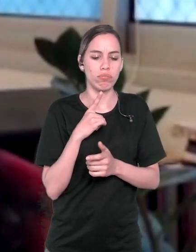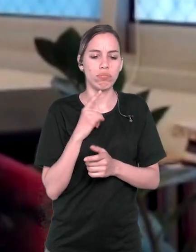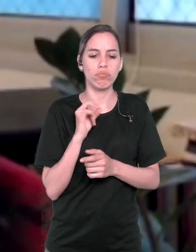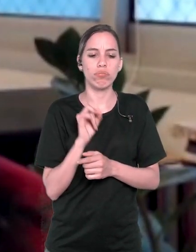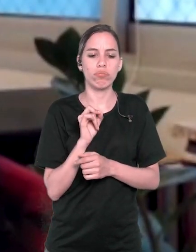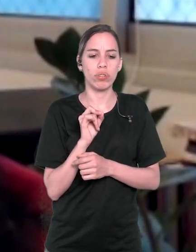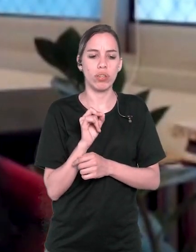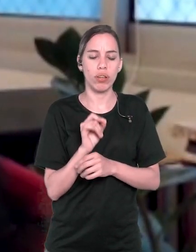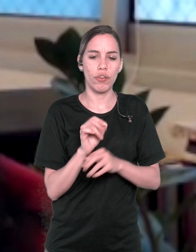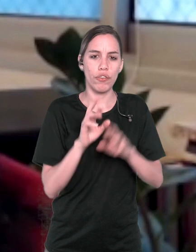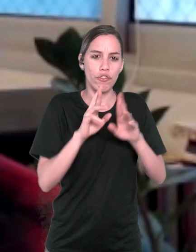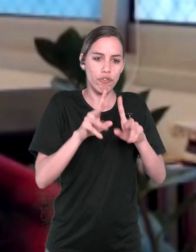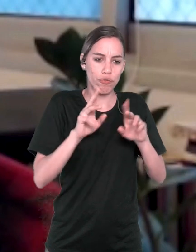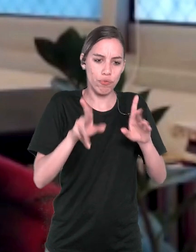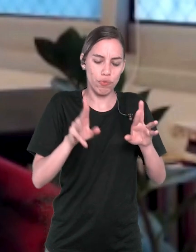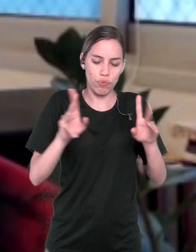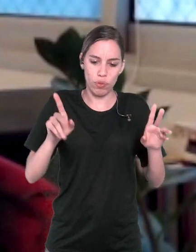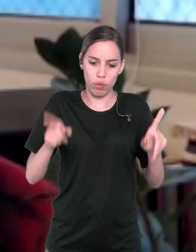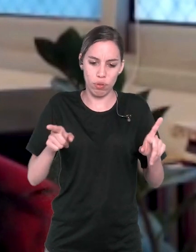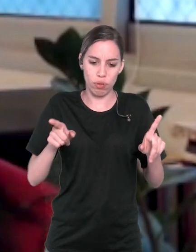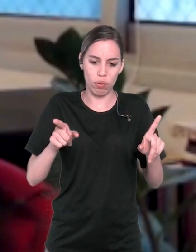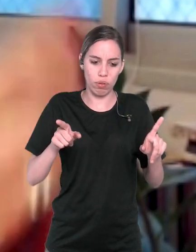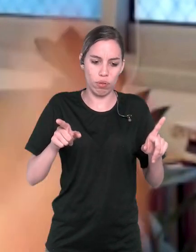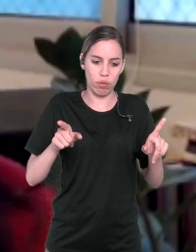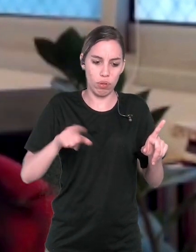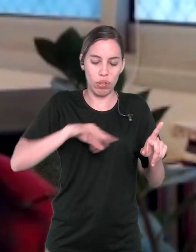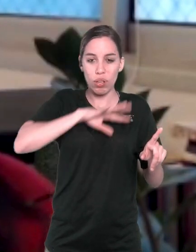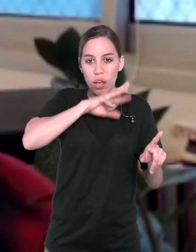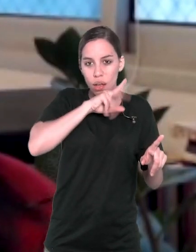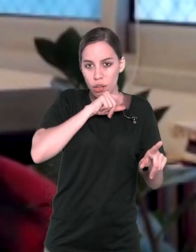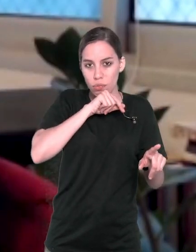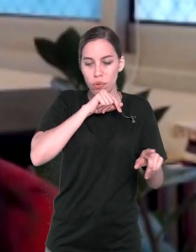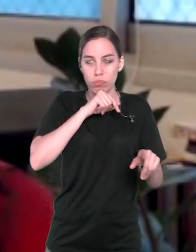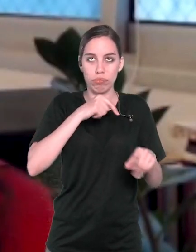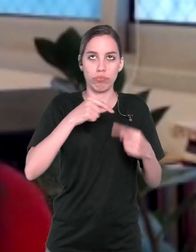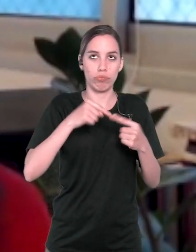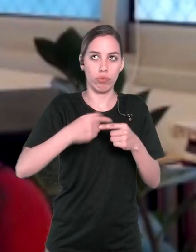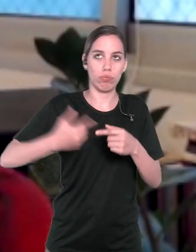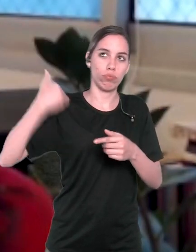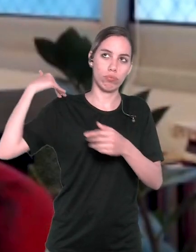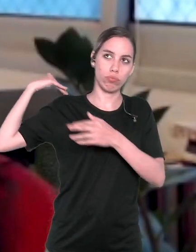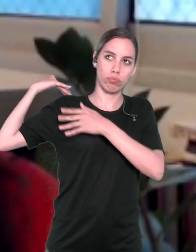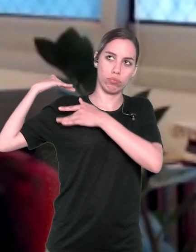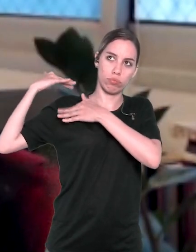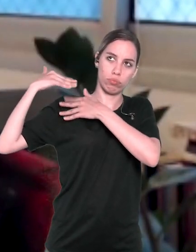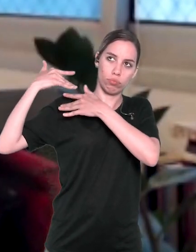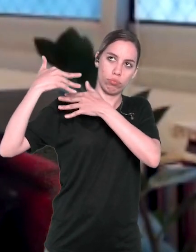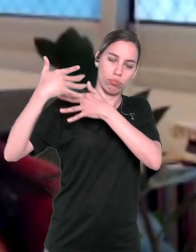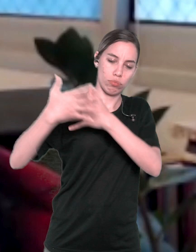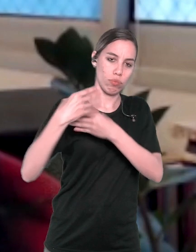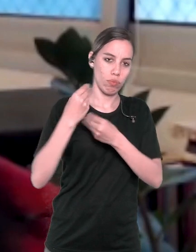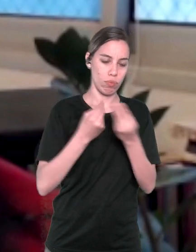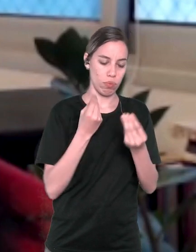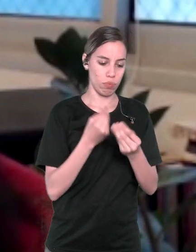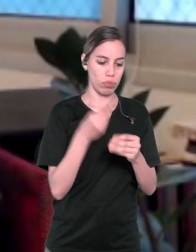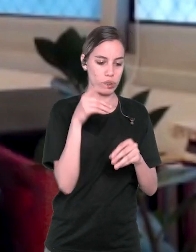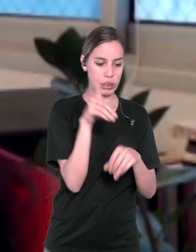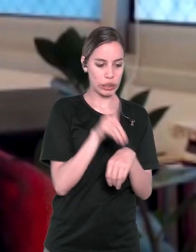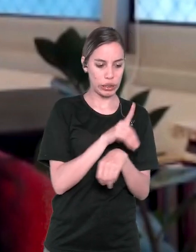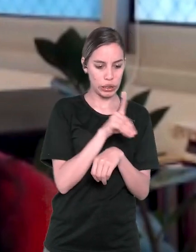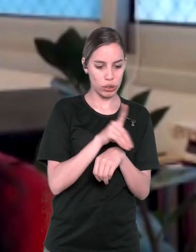própria palavra animal ao longo dos tempos, né, nos dicionários, nas enciclopédias, nos livros